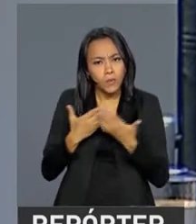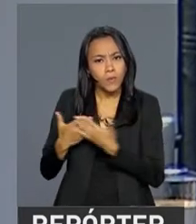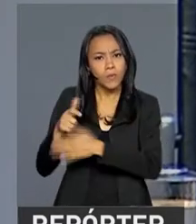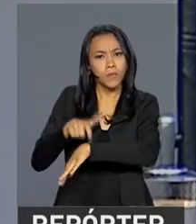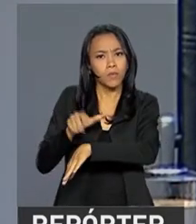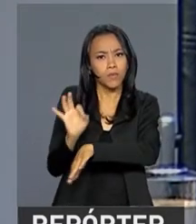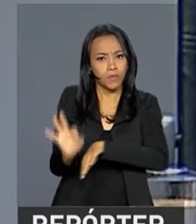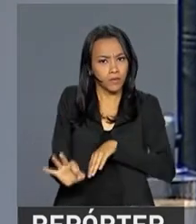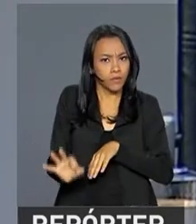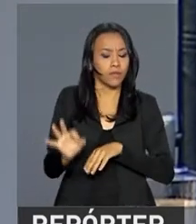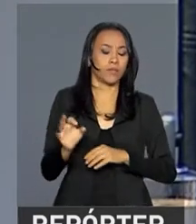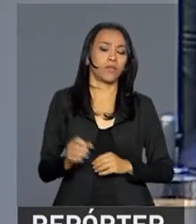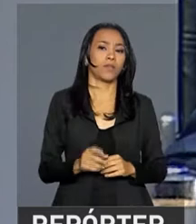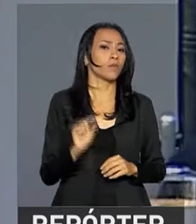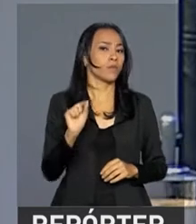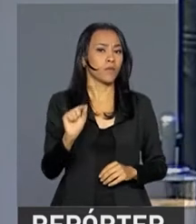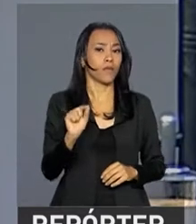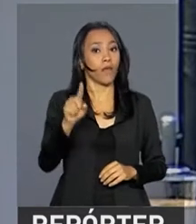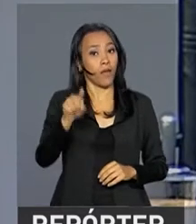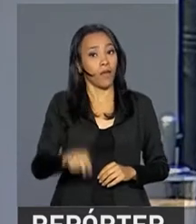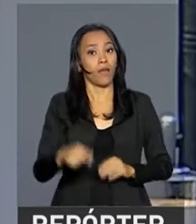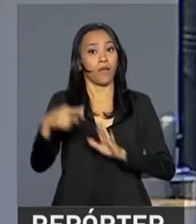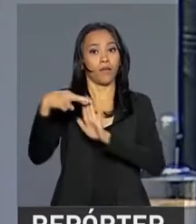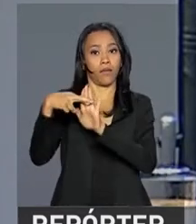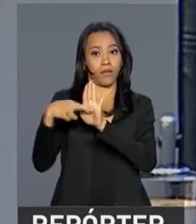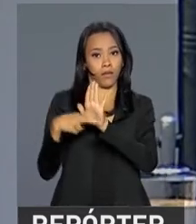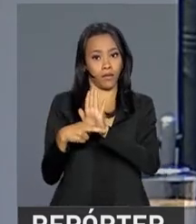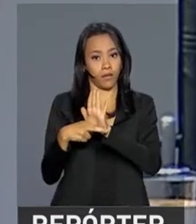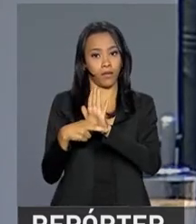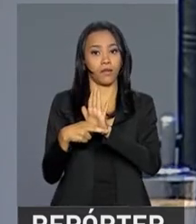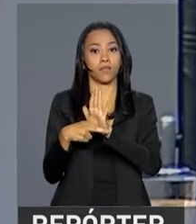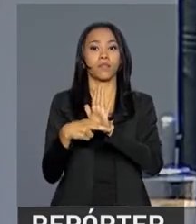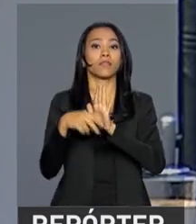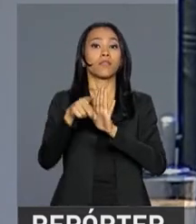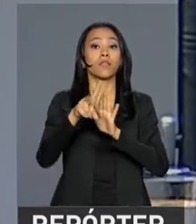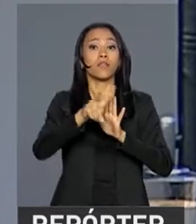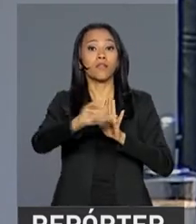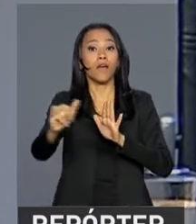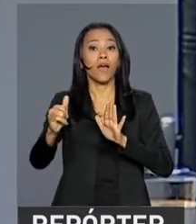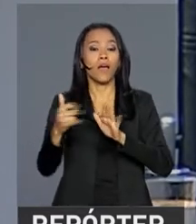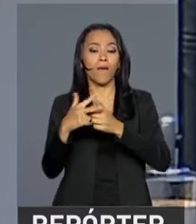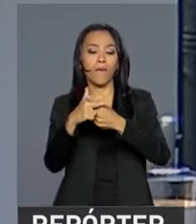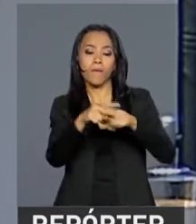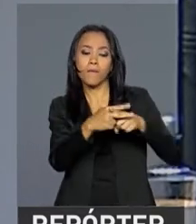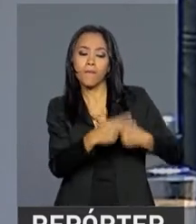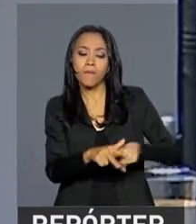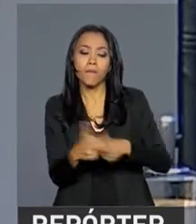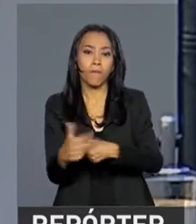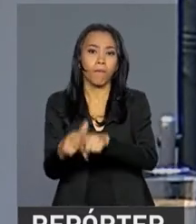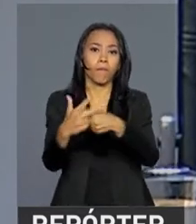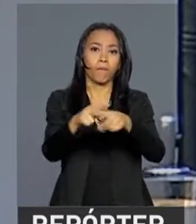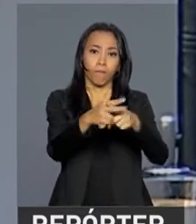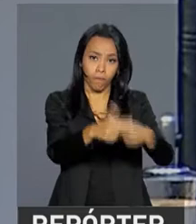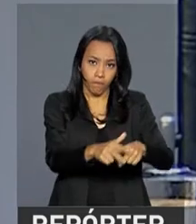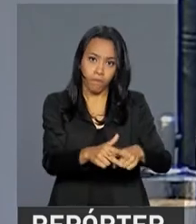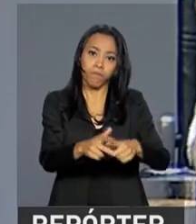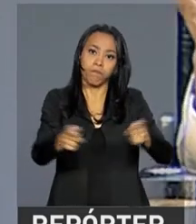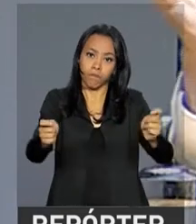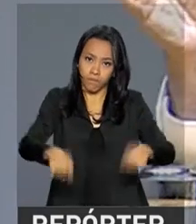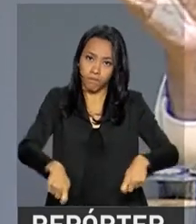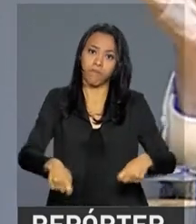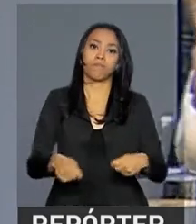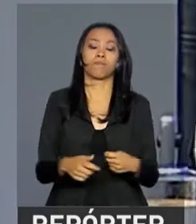011 regras de auto ajustamento em